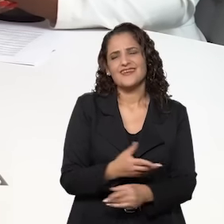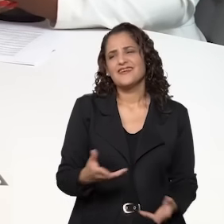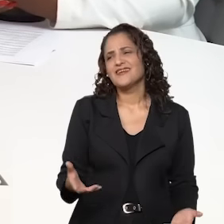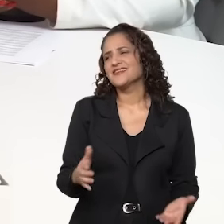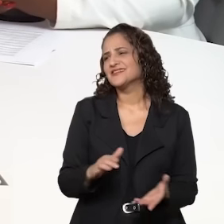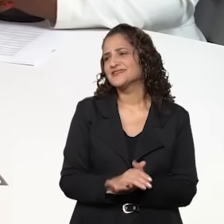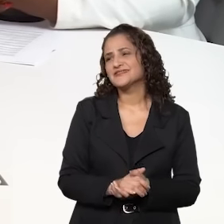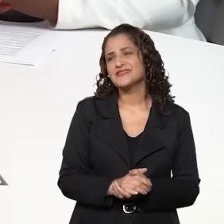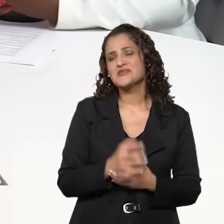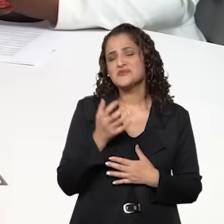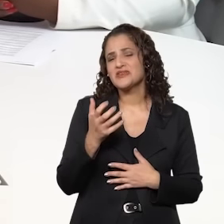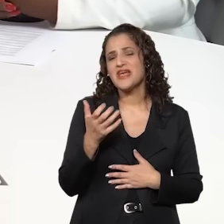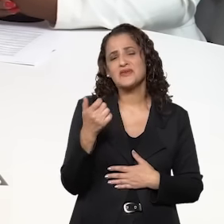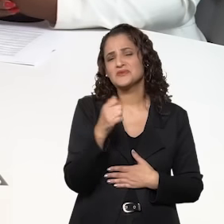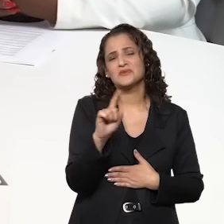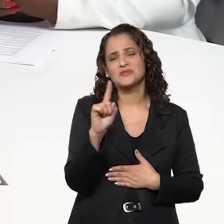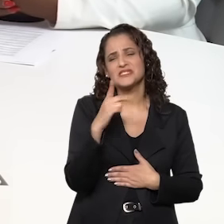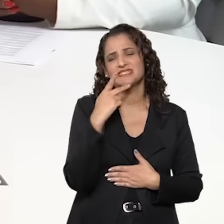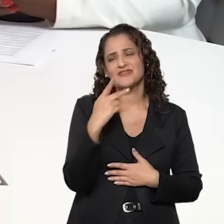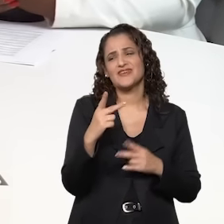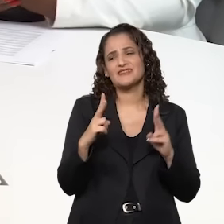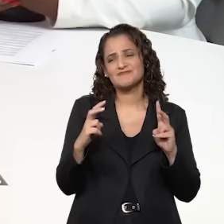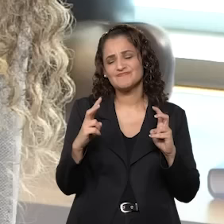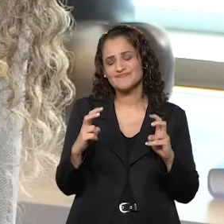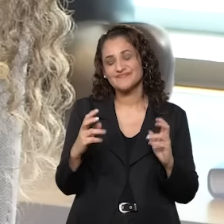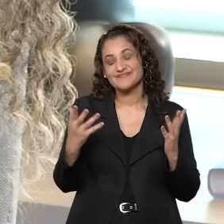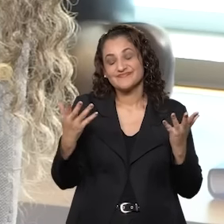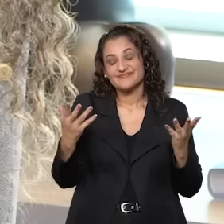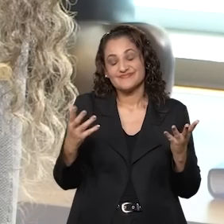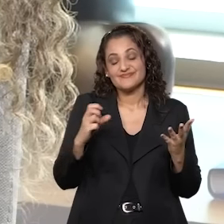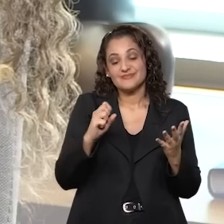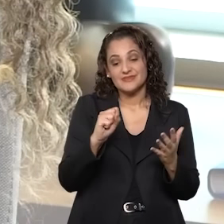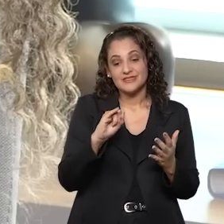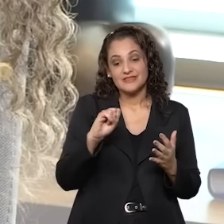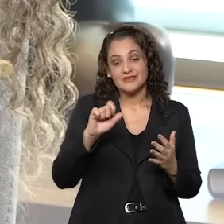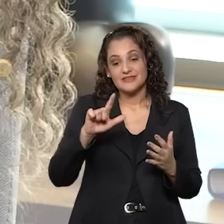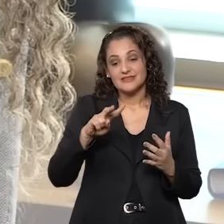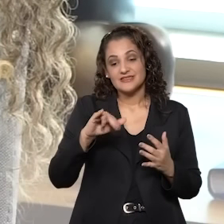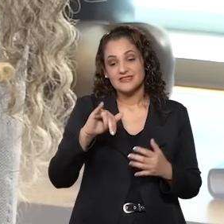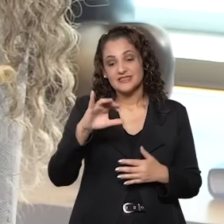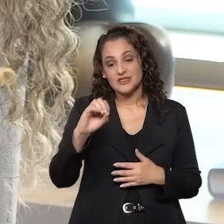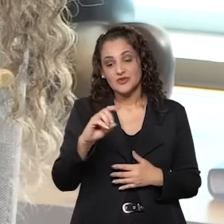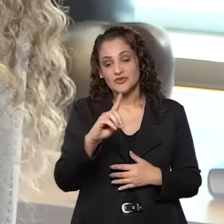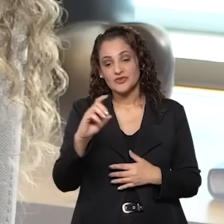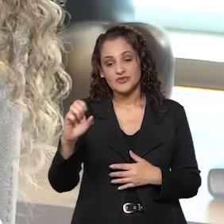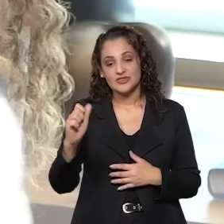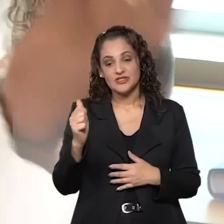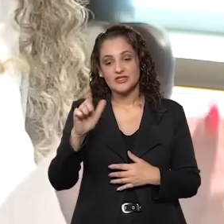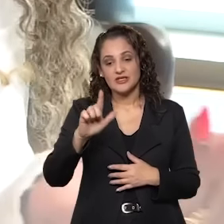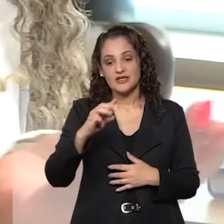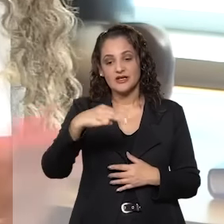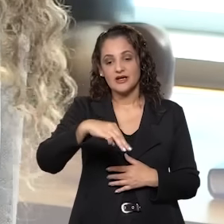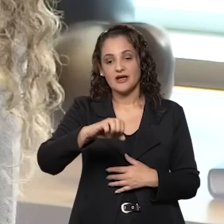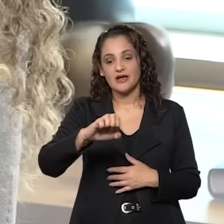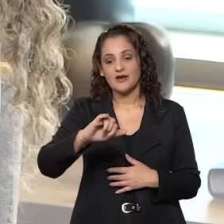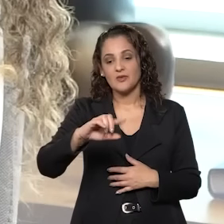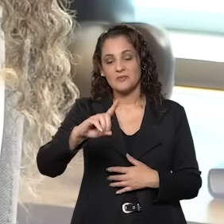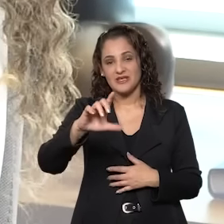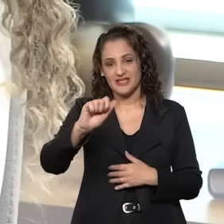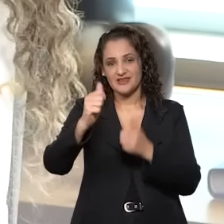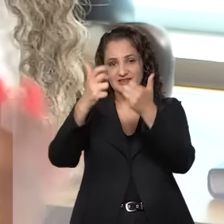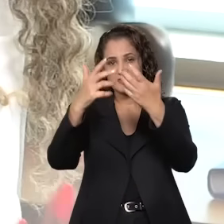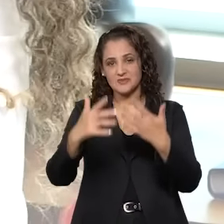isso né assim já já disse uma vez Silva de Almeida né assim pra gente falar de racismo reverso precisaria começar a história tudo de novo